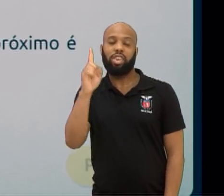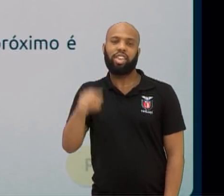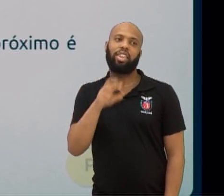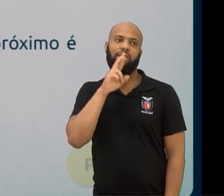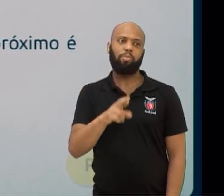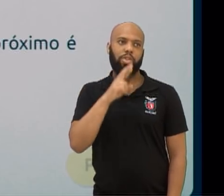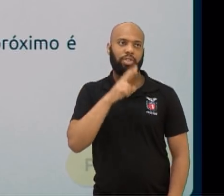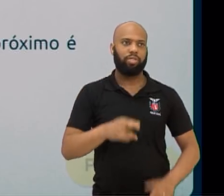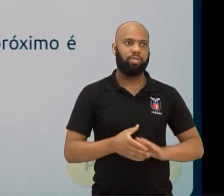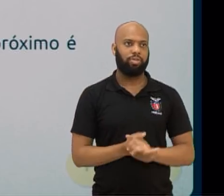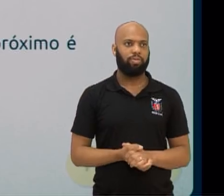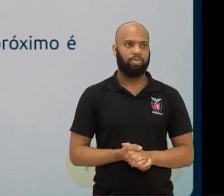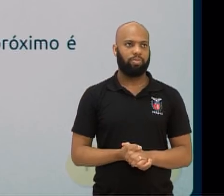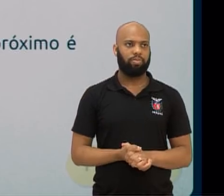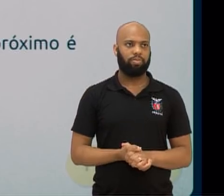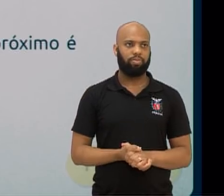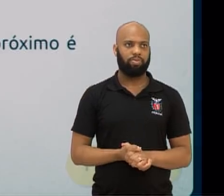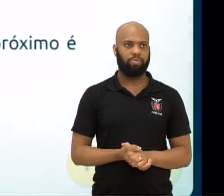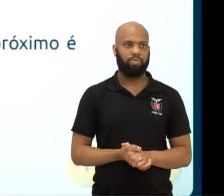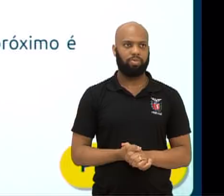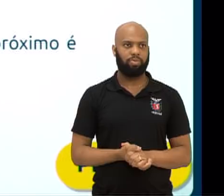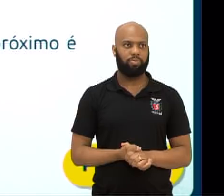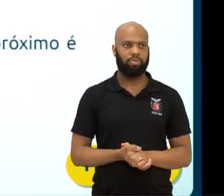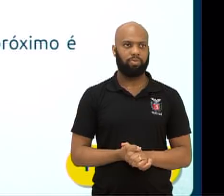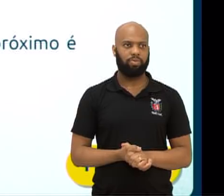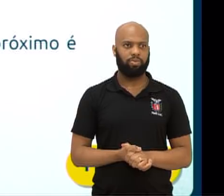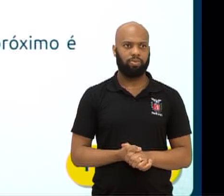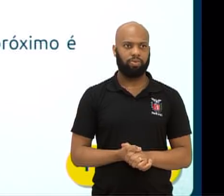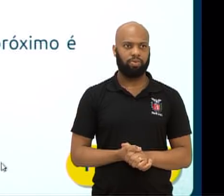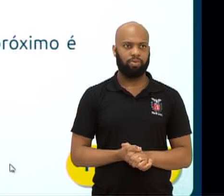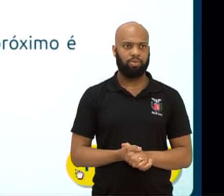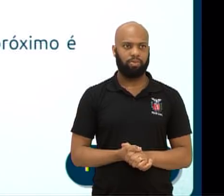3,14. É mesmo? Então, vamos ver?